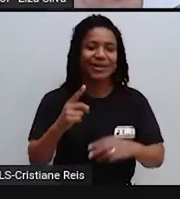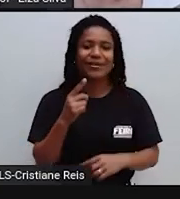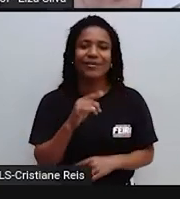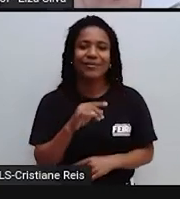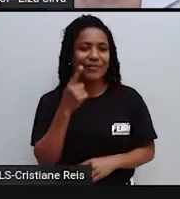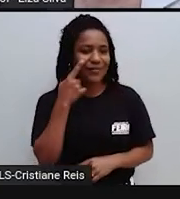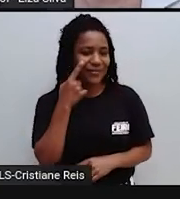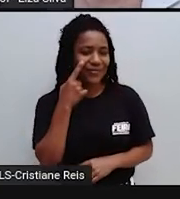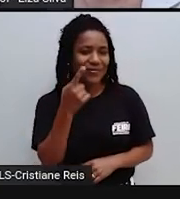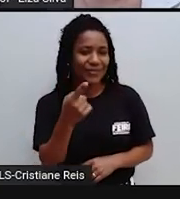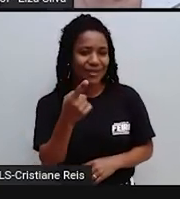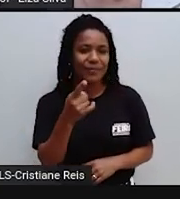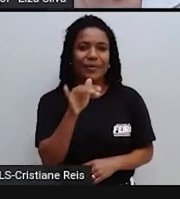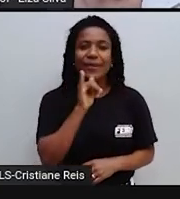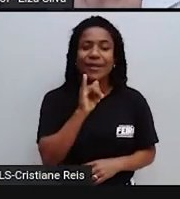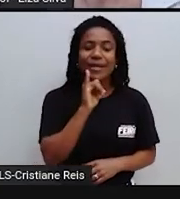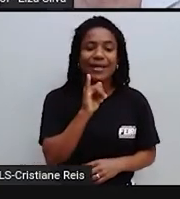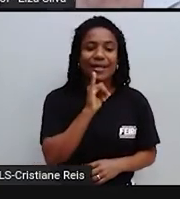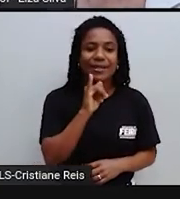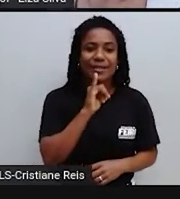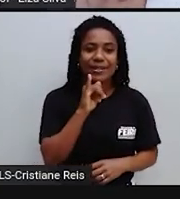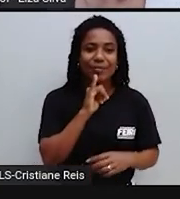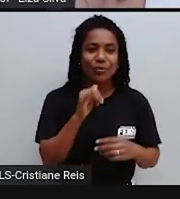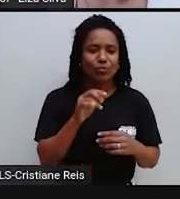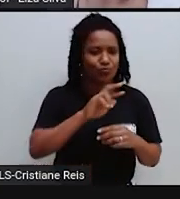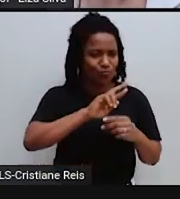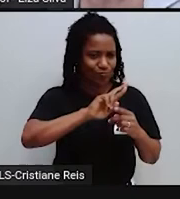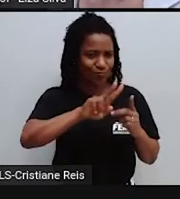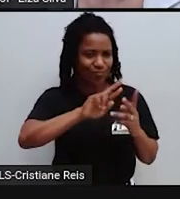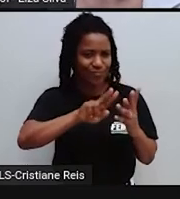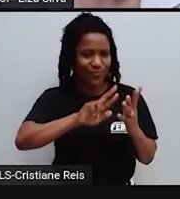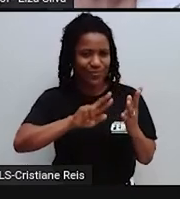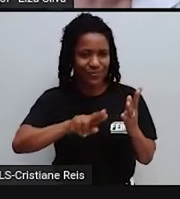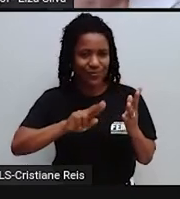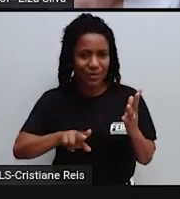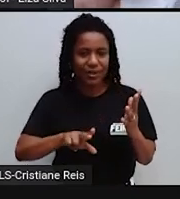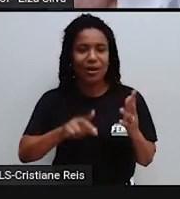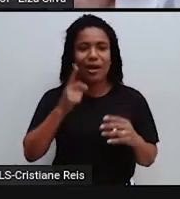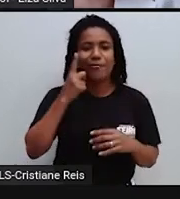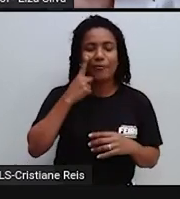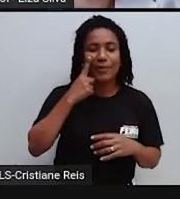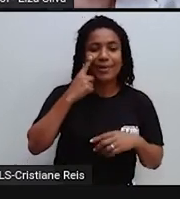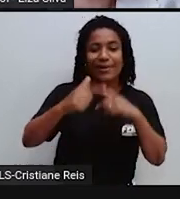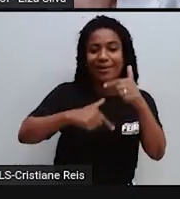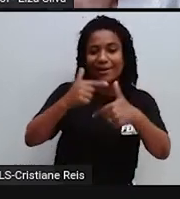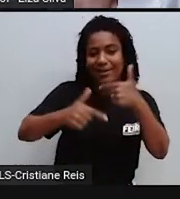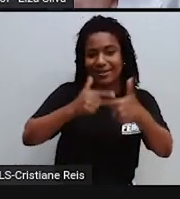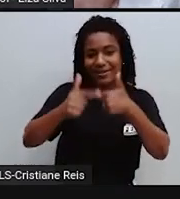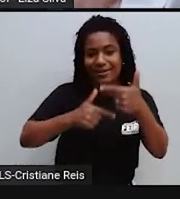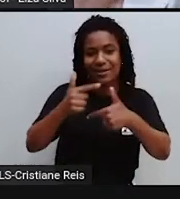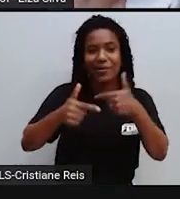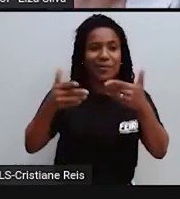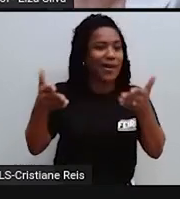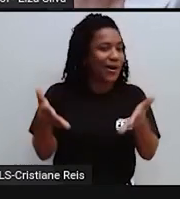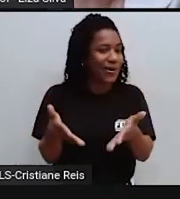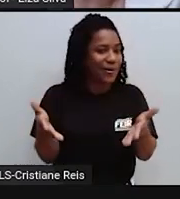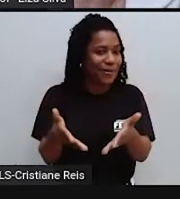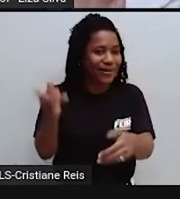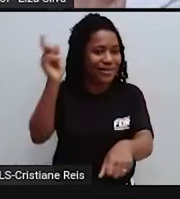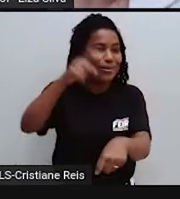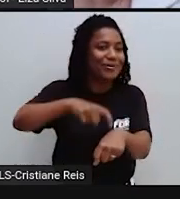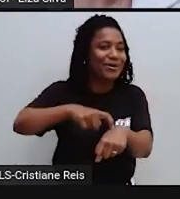coloquei, mas eu gostaria que vocês, junto comigo, pensassem um pouco sobre as ações que vocês estão praticando